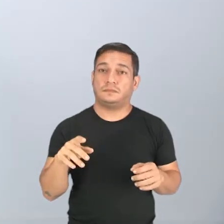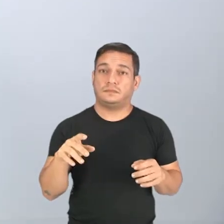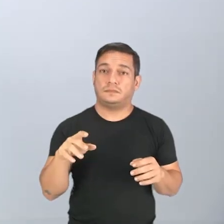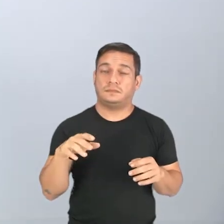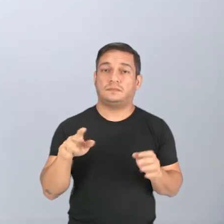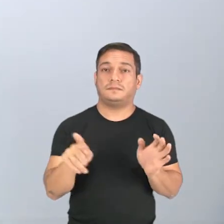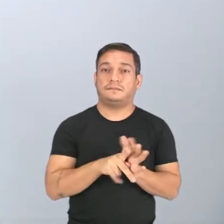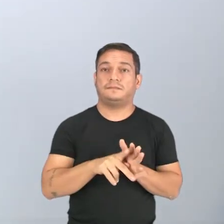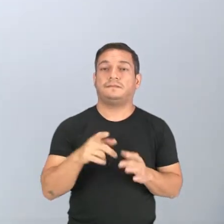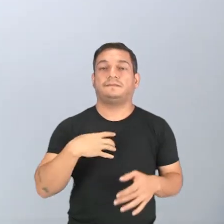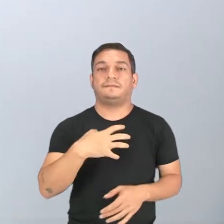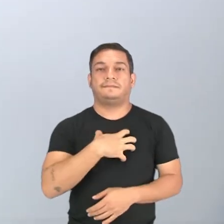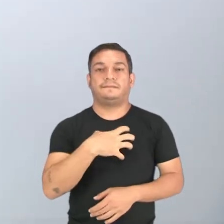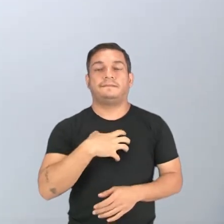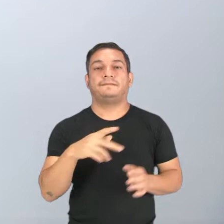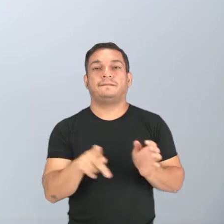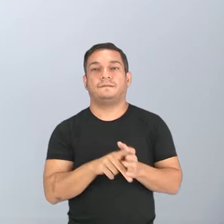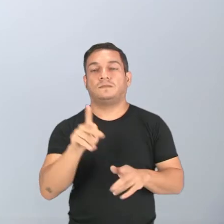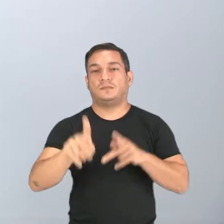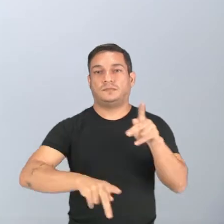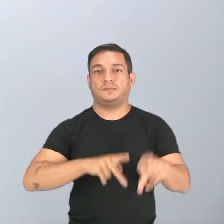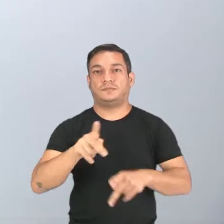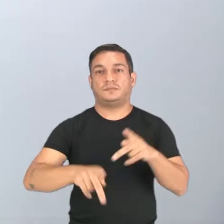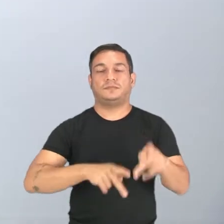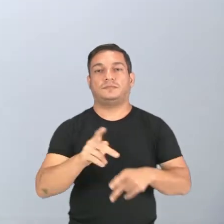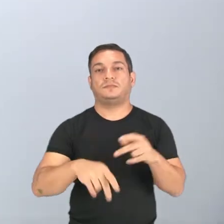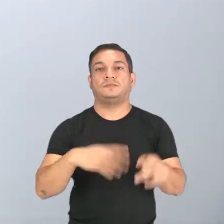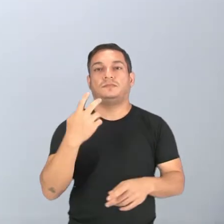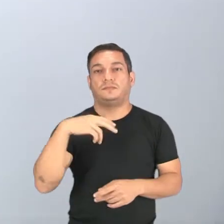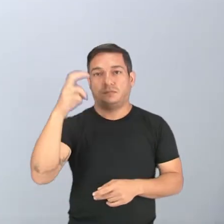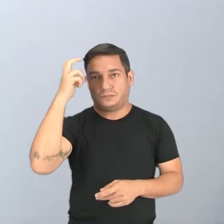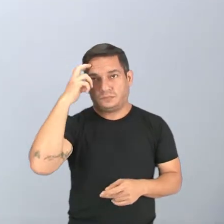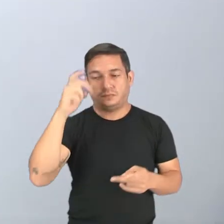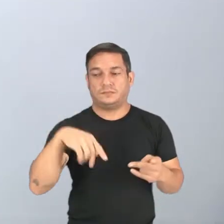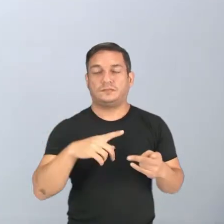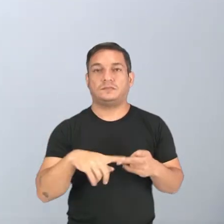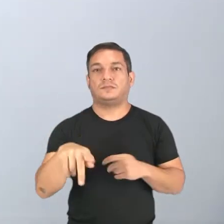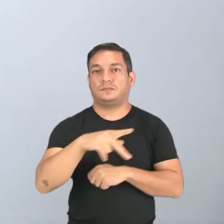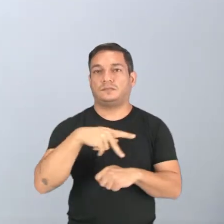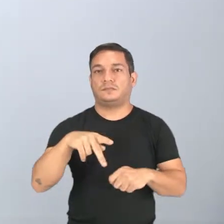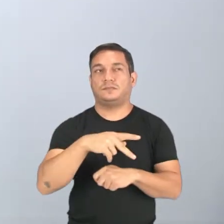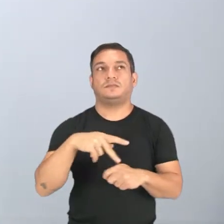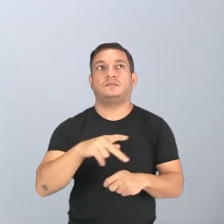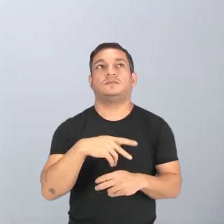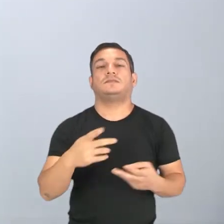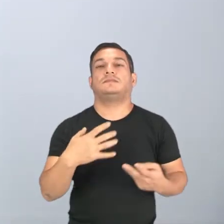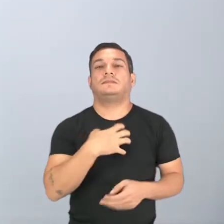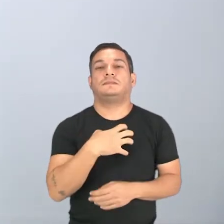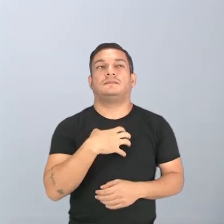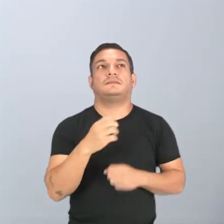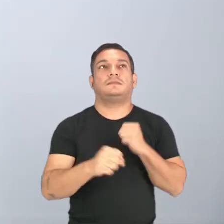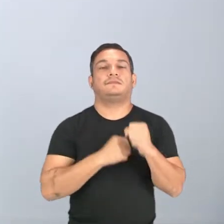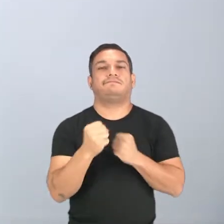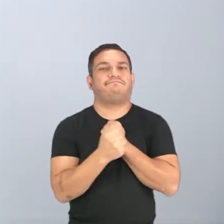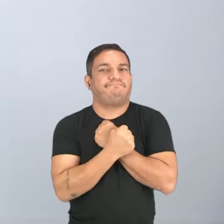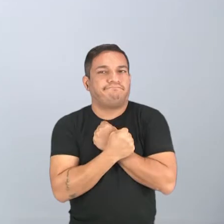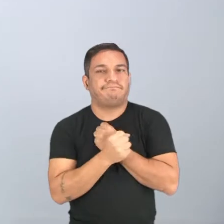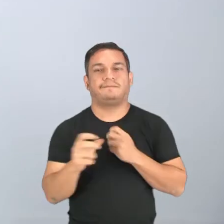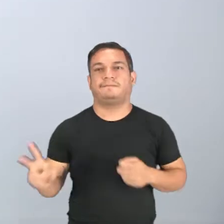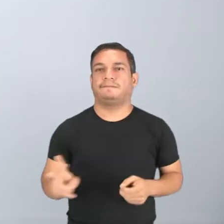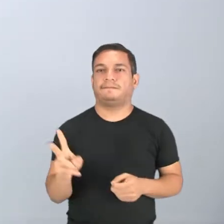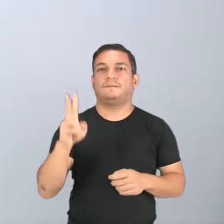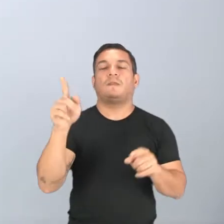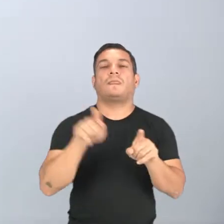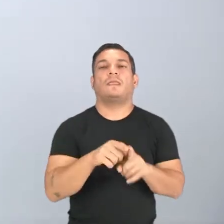uma sensação de pertencimento de um povo com a sua cultura, com o seu país, né, se sentir abraçado,